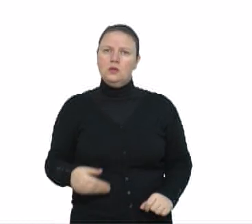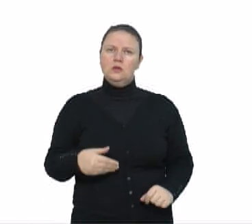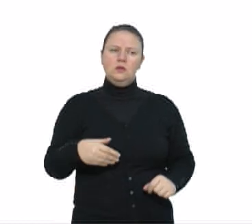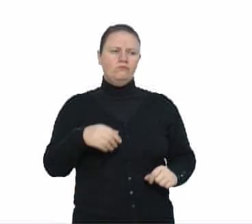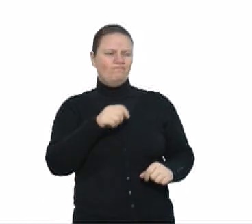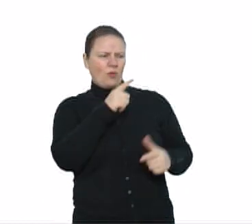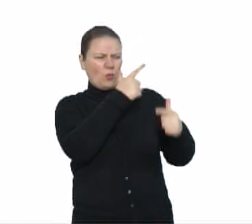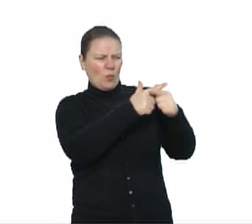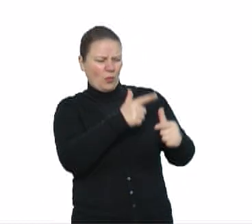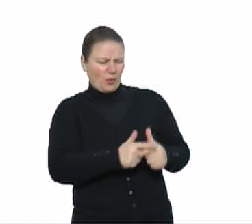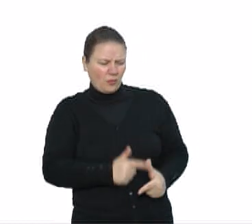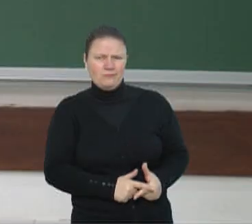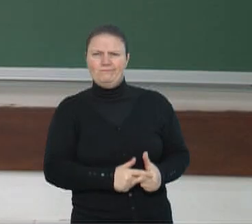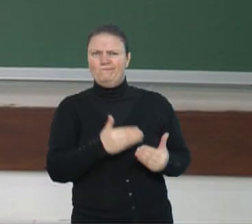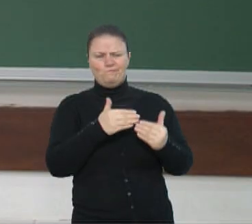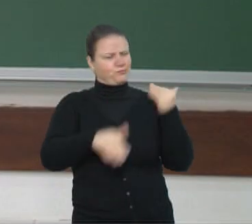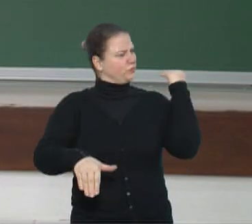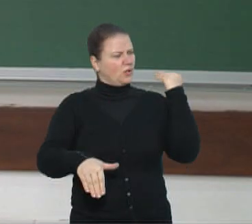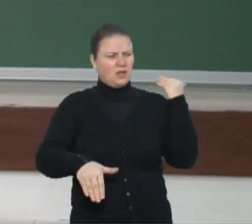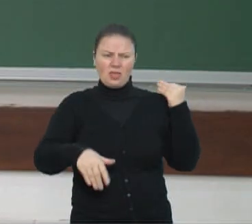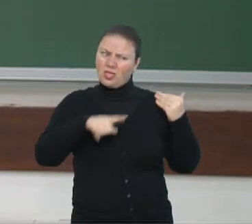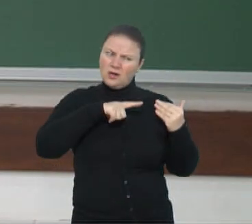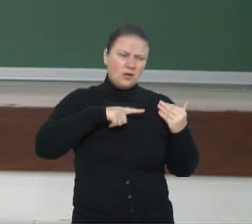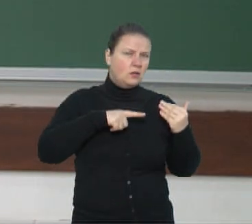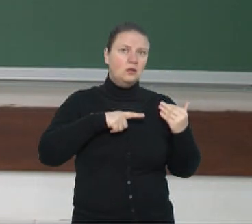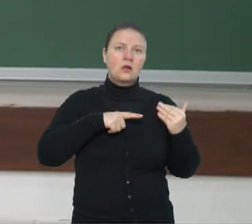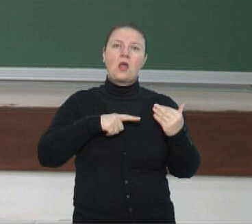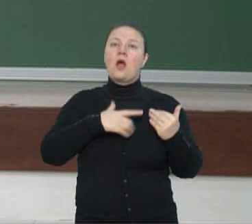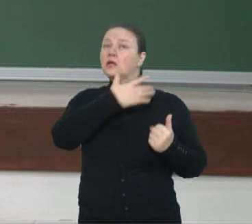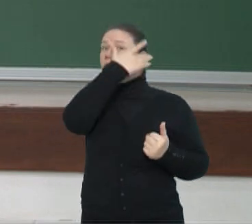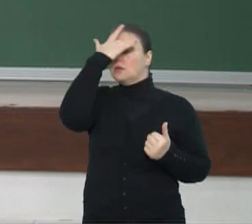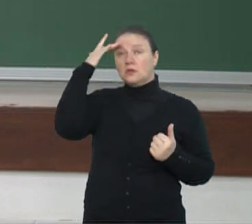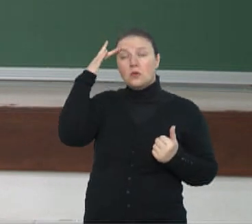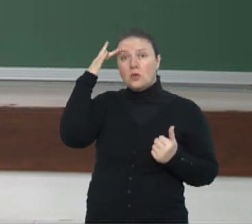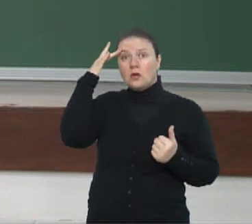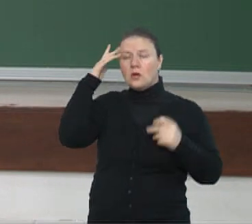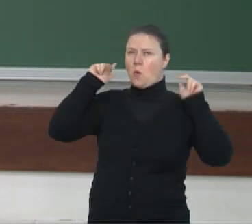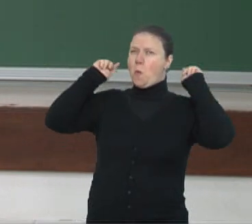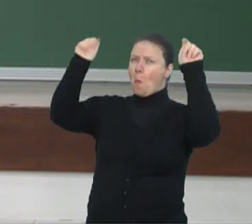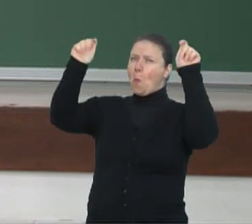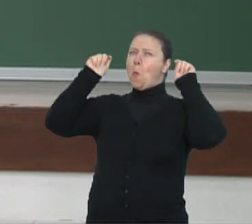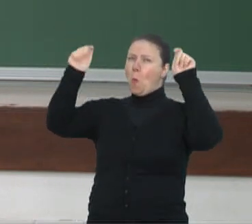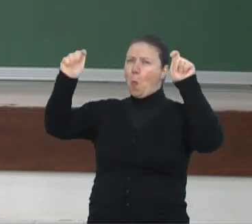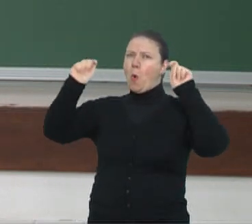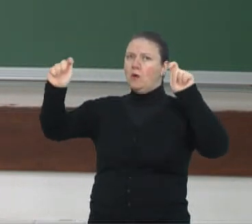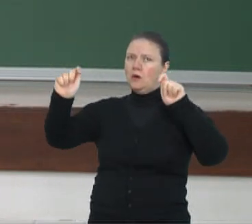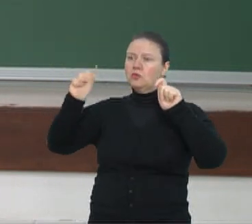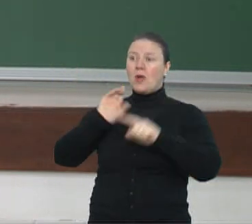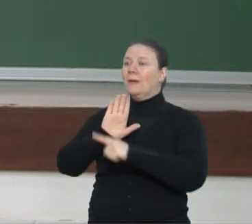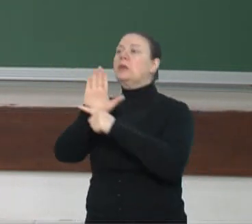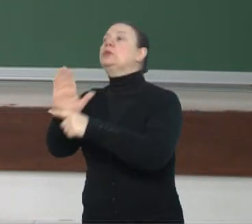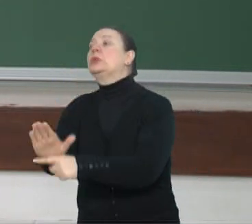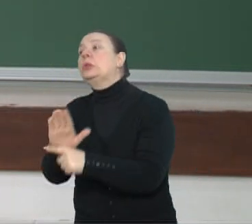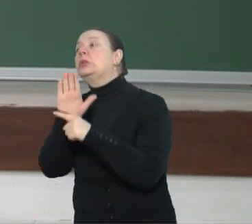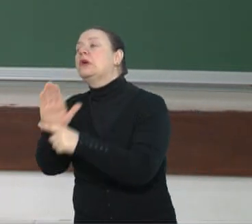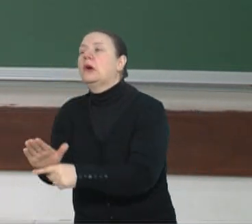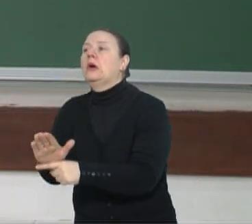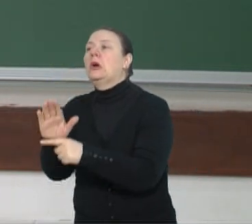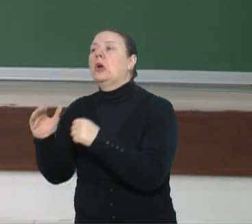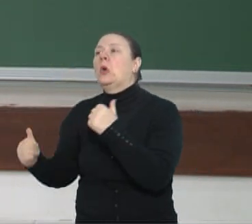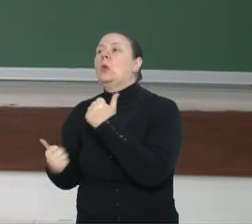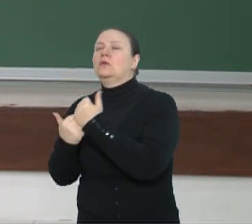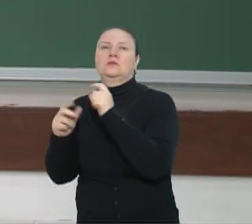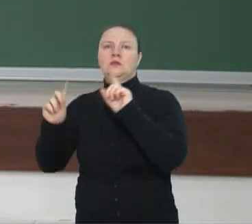protestante discorda. Então ninguém protesta a favor. As pessoas, quando elas protestam, é um protesto contra. A própria